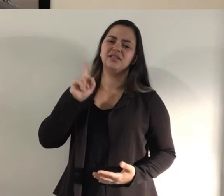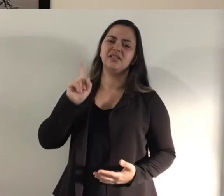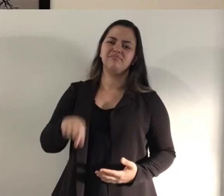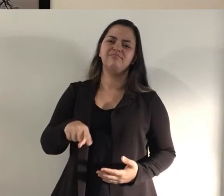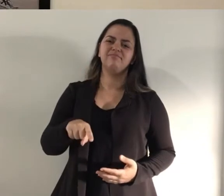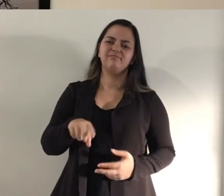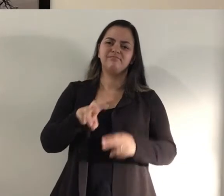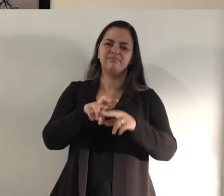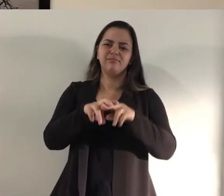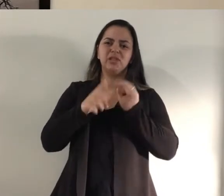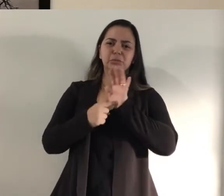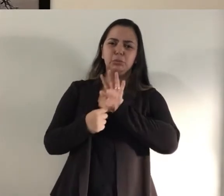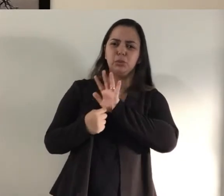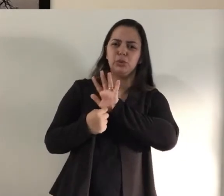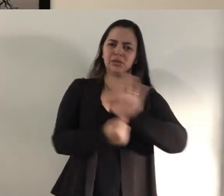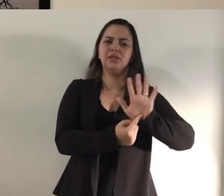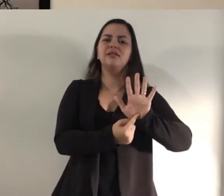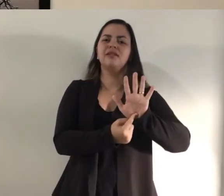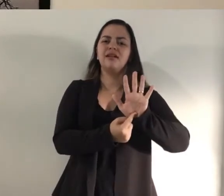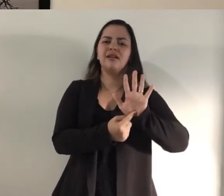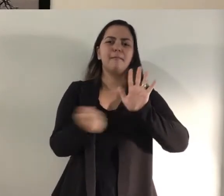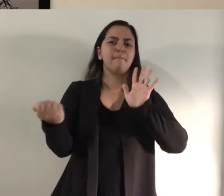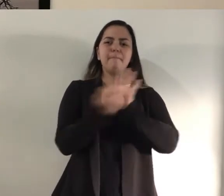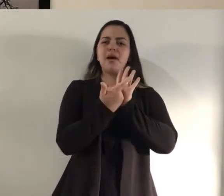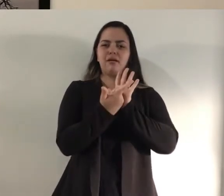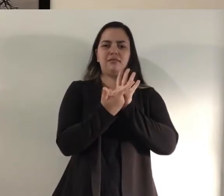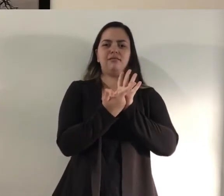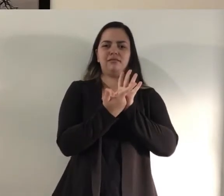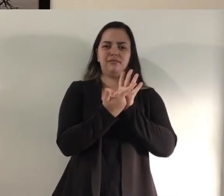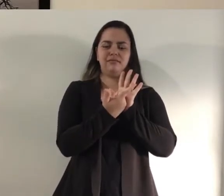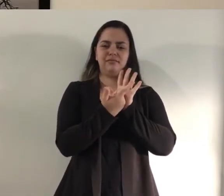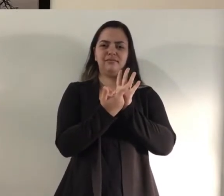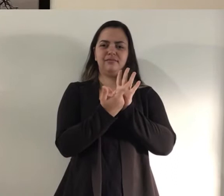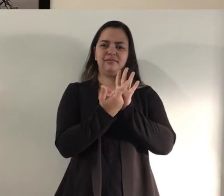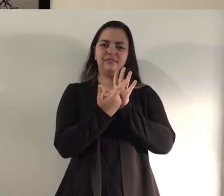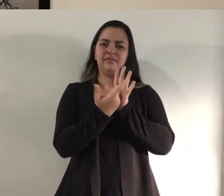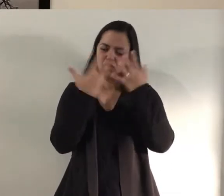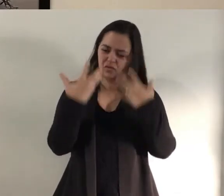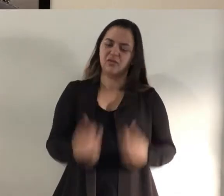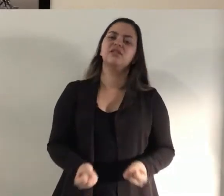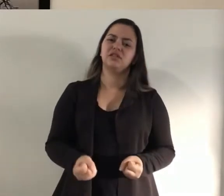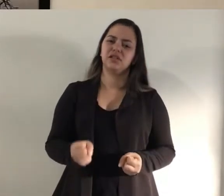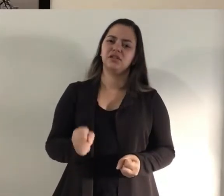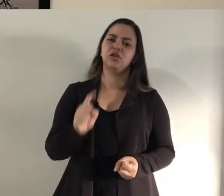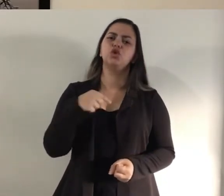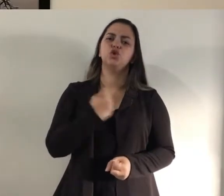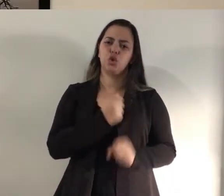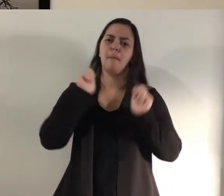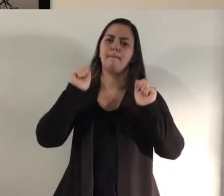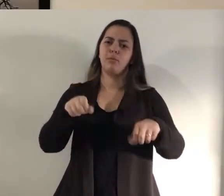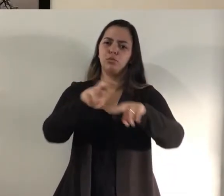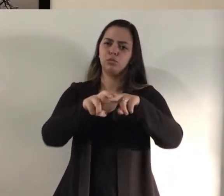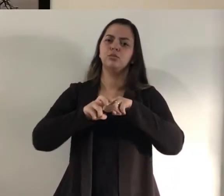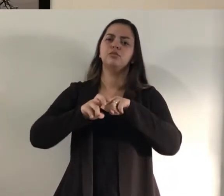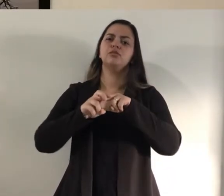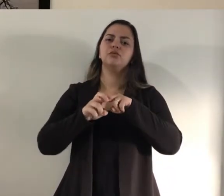ser feito foi feito e foi aceito. E nós podemos, através de Cristo Jesus, nós